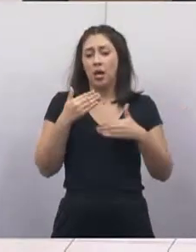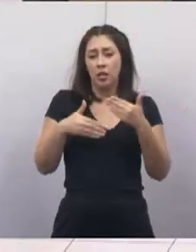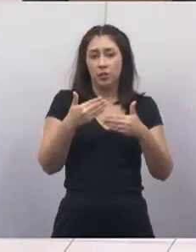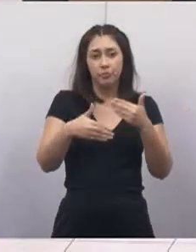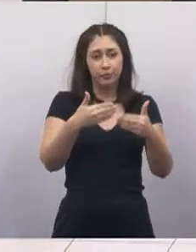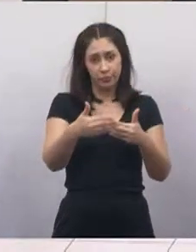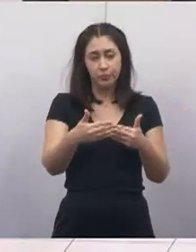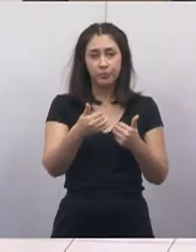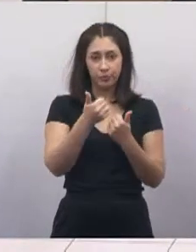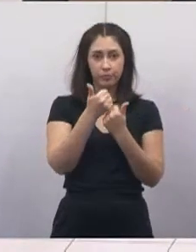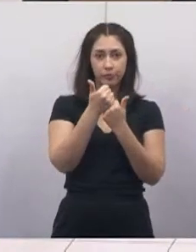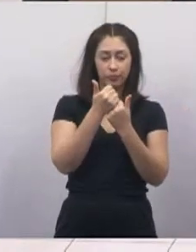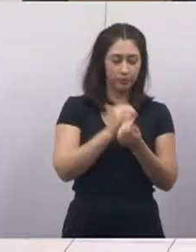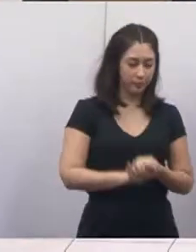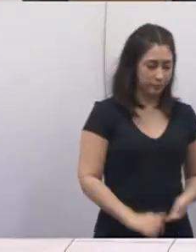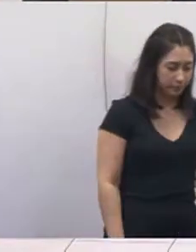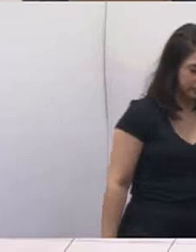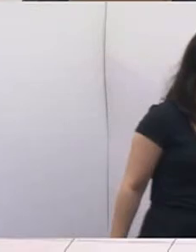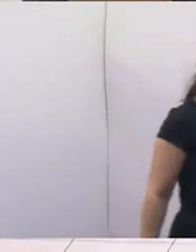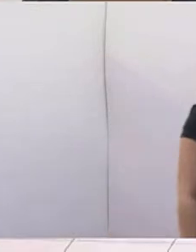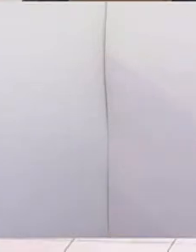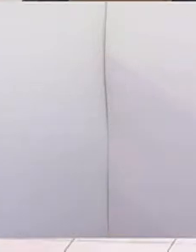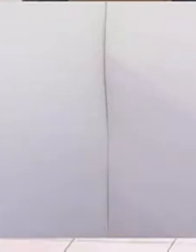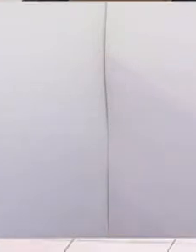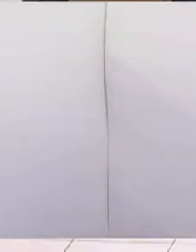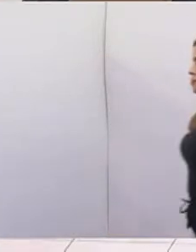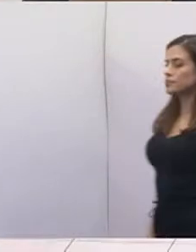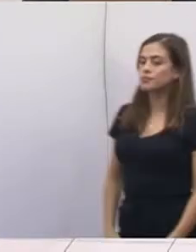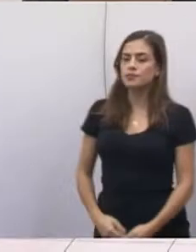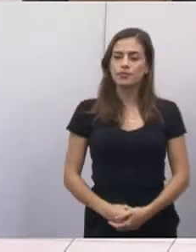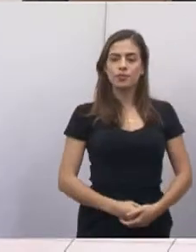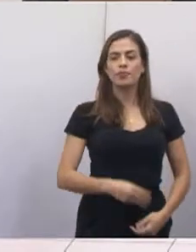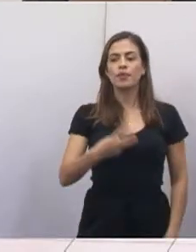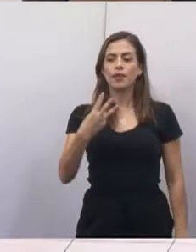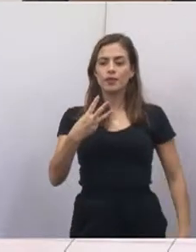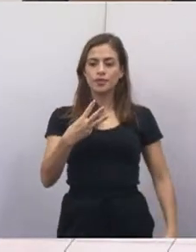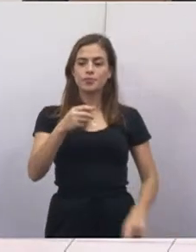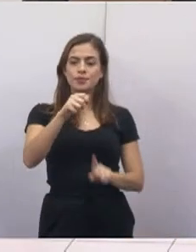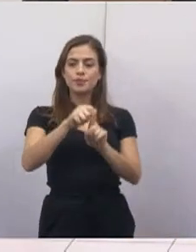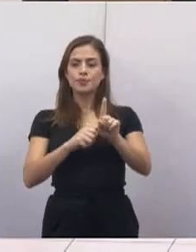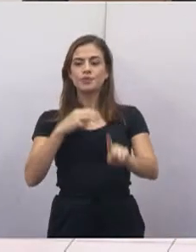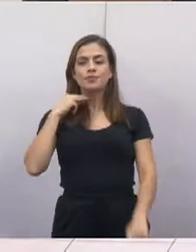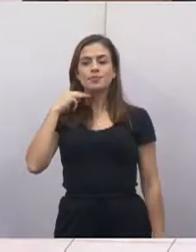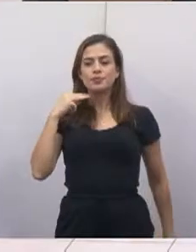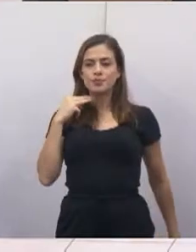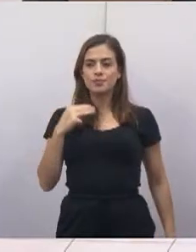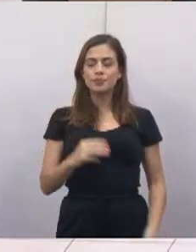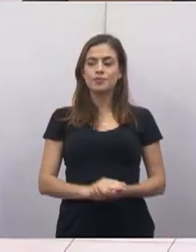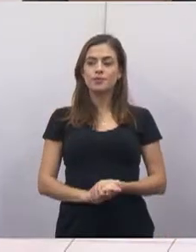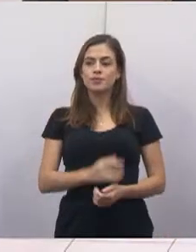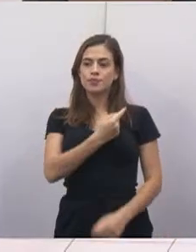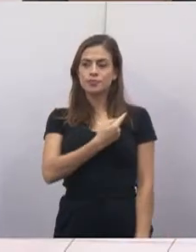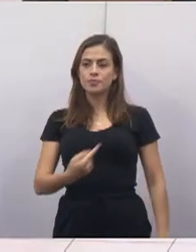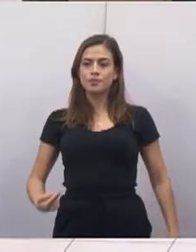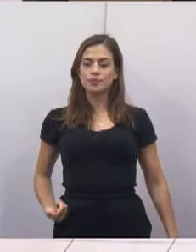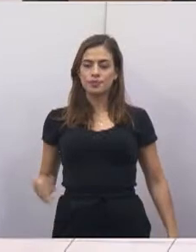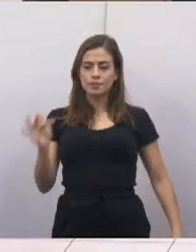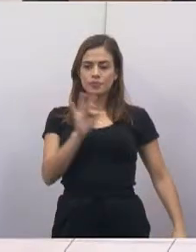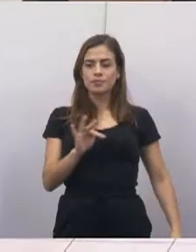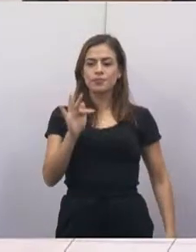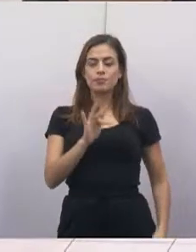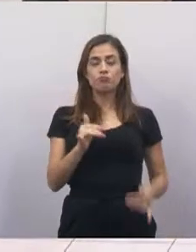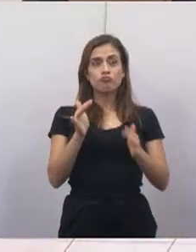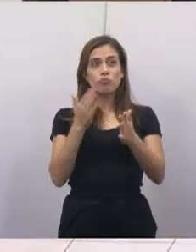tempos. Desde o dia 3 de março, o governo federal ele acabou com a divulgação dos